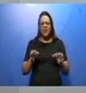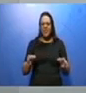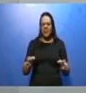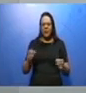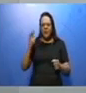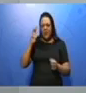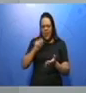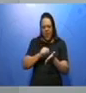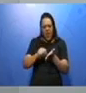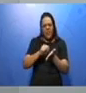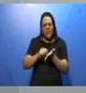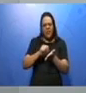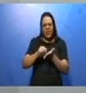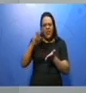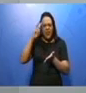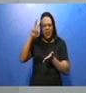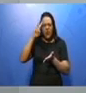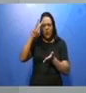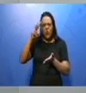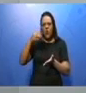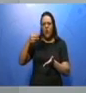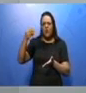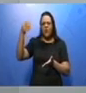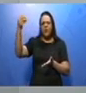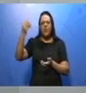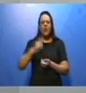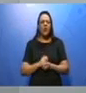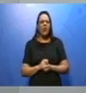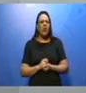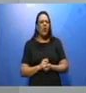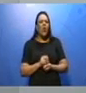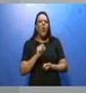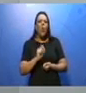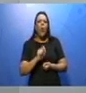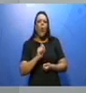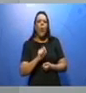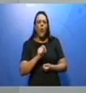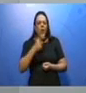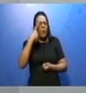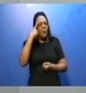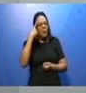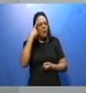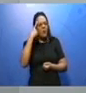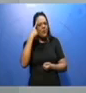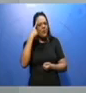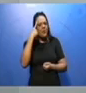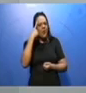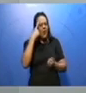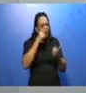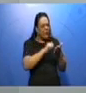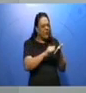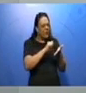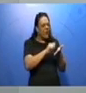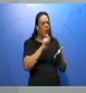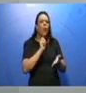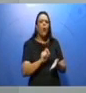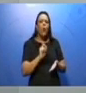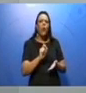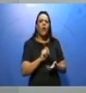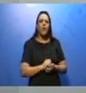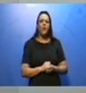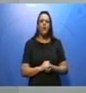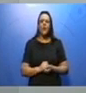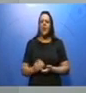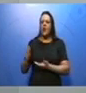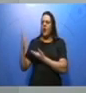Será que o que eu tenho que pensar para escrever um relato de viagem ou para ler? E aí, olha só essa frase,